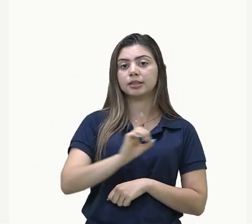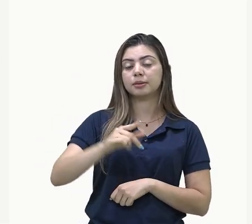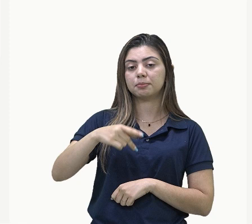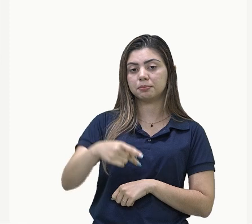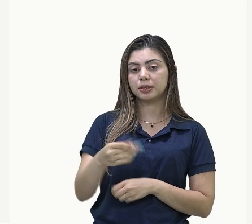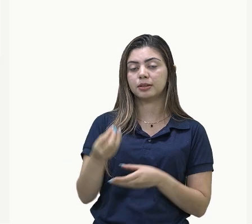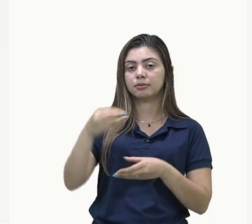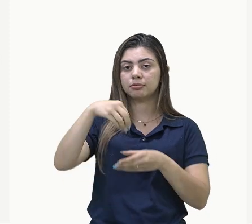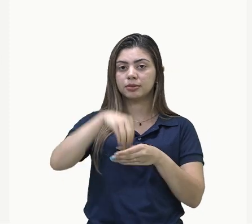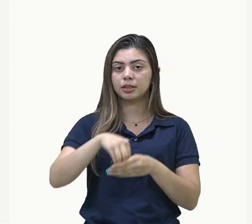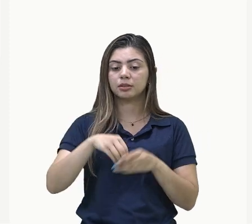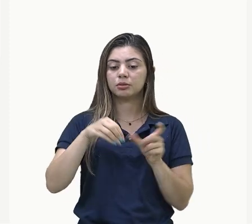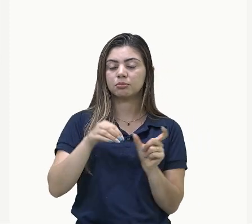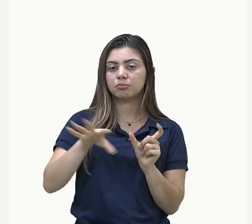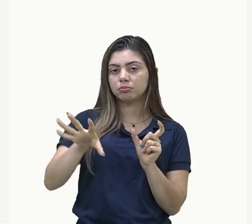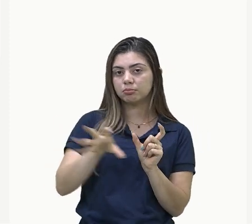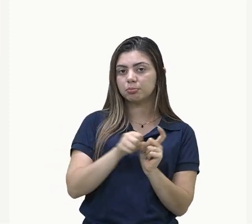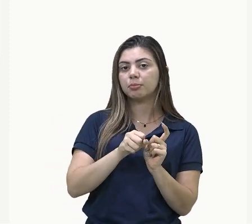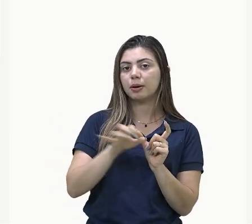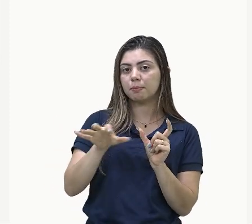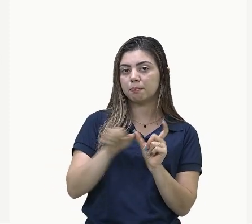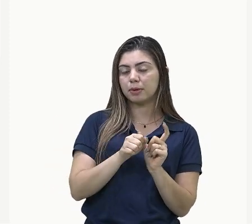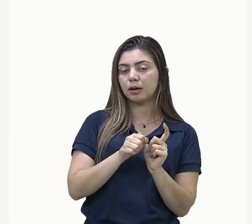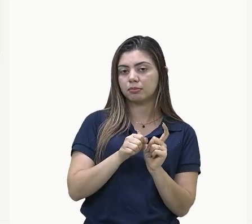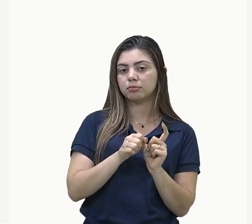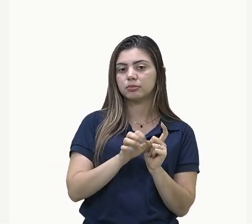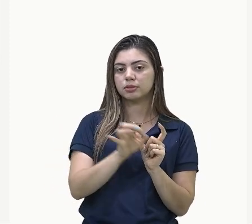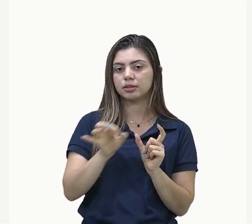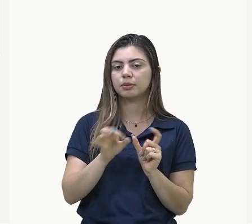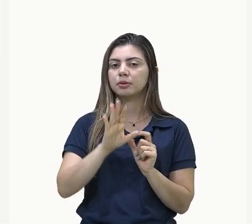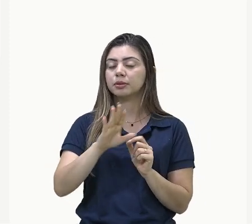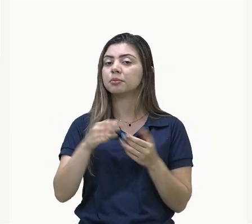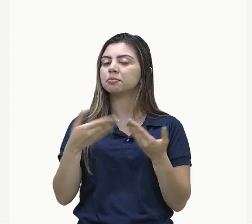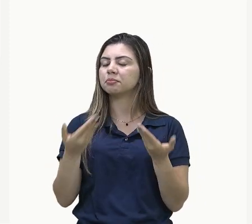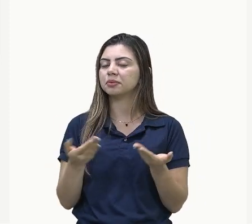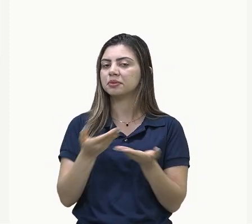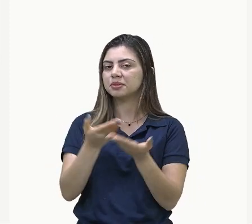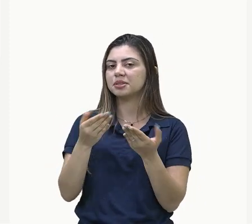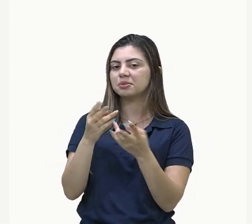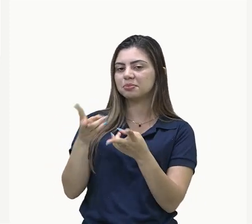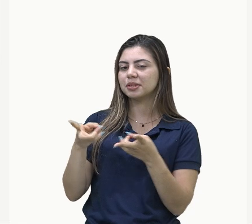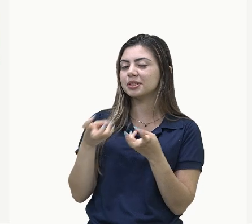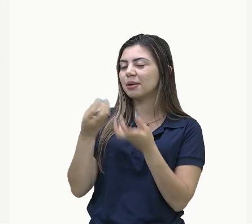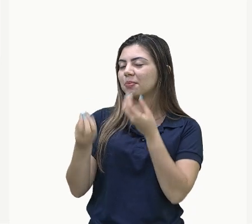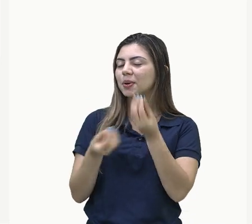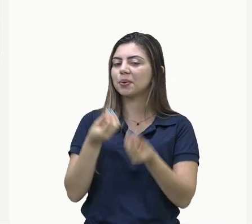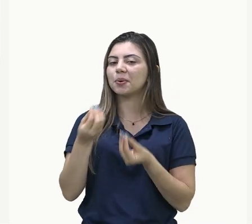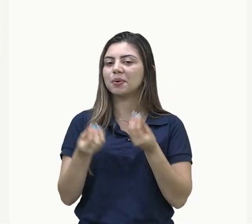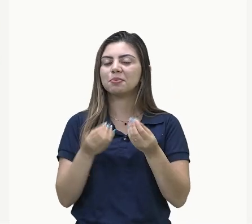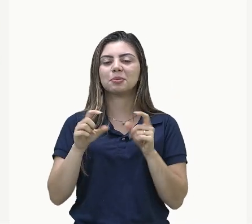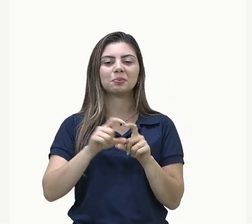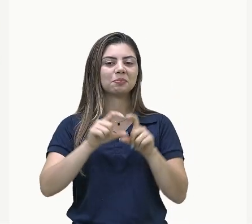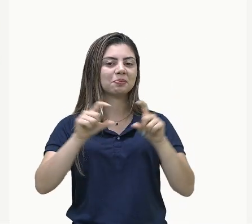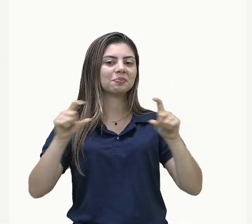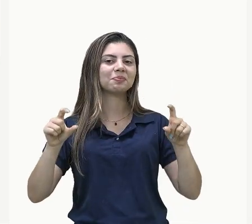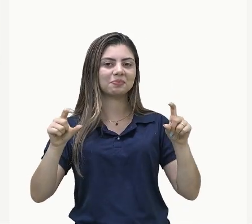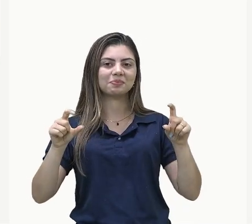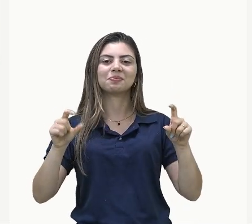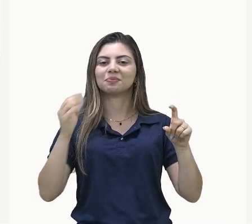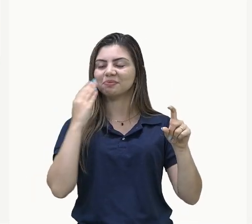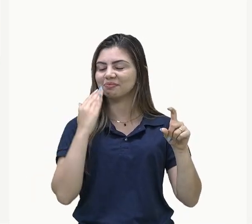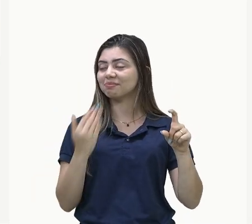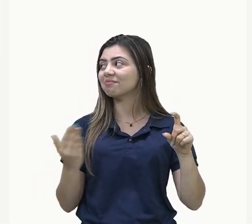do receptor. Aí você tem, ó, percebam aí como é a nossa equação